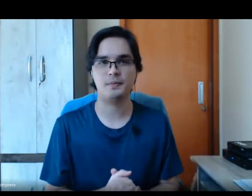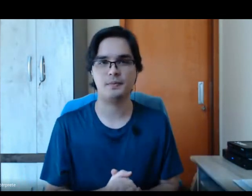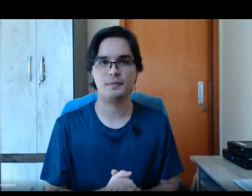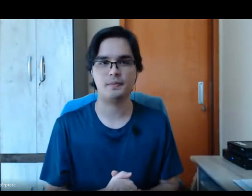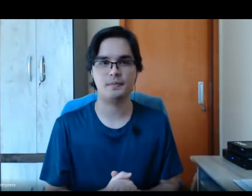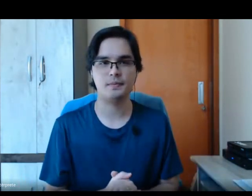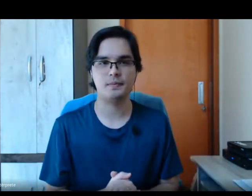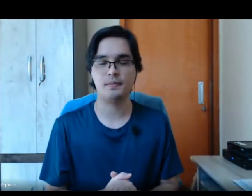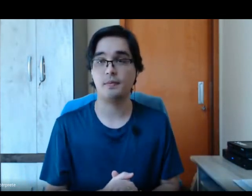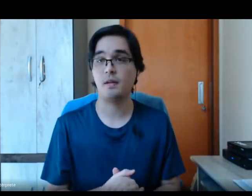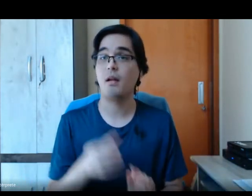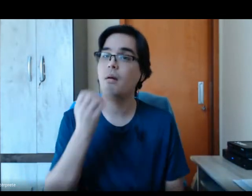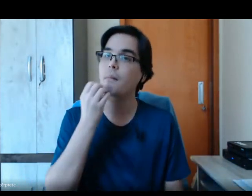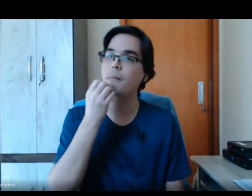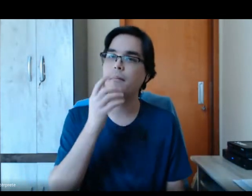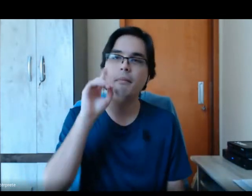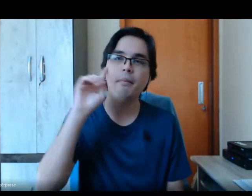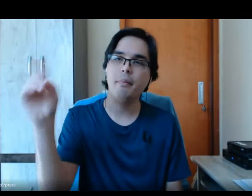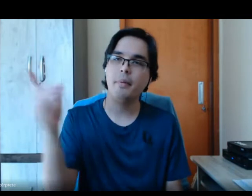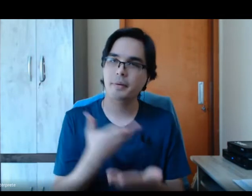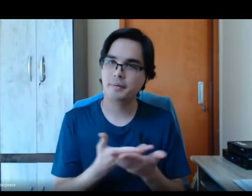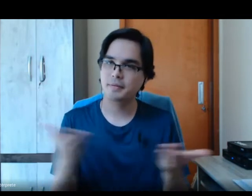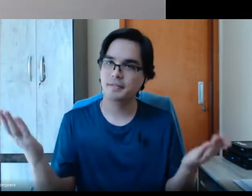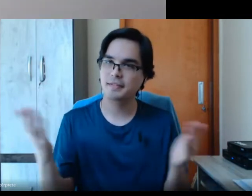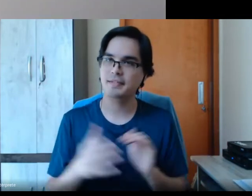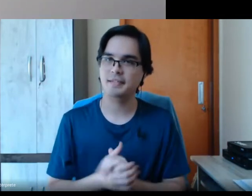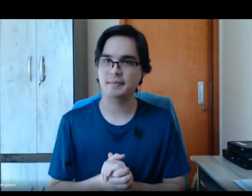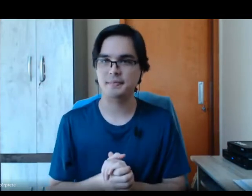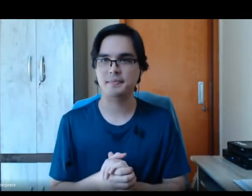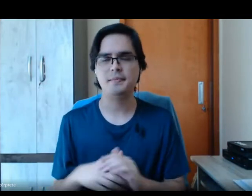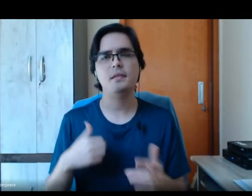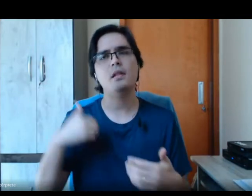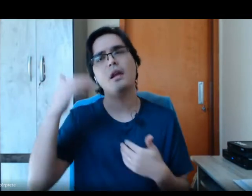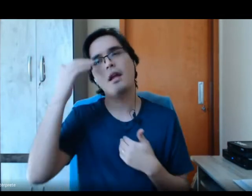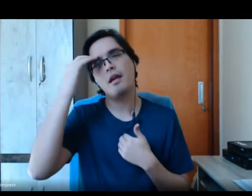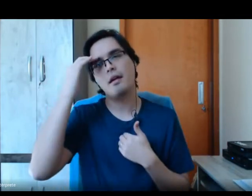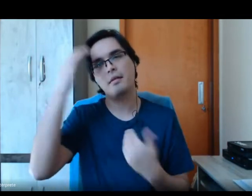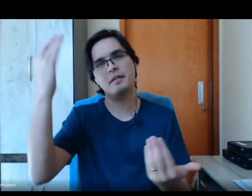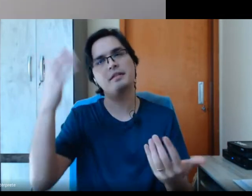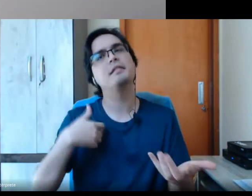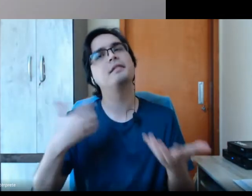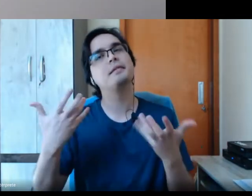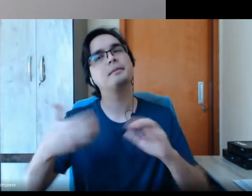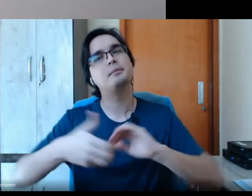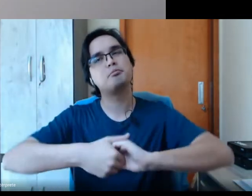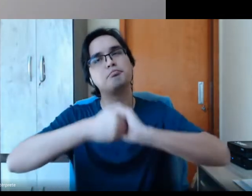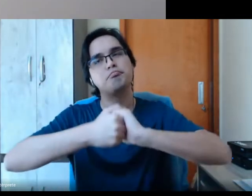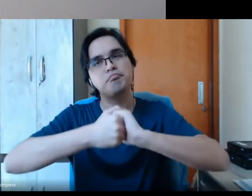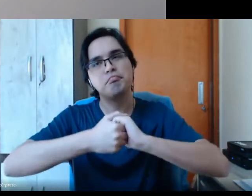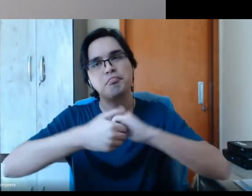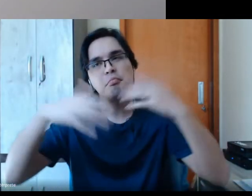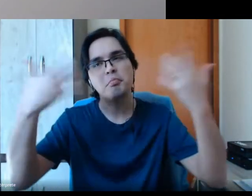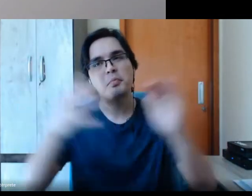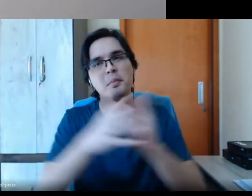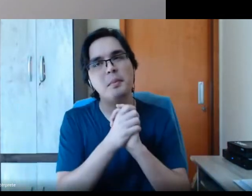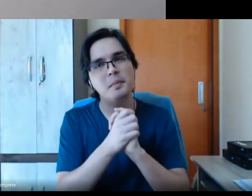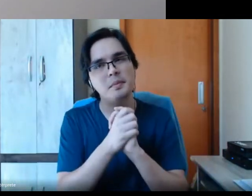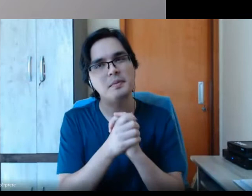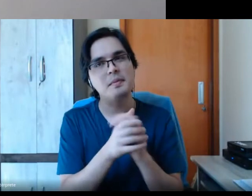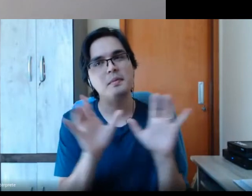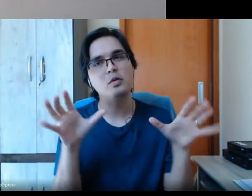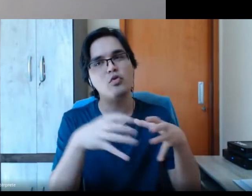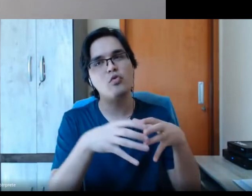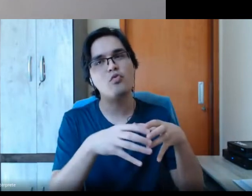dando interferência. Pessoal, quem tiver com o microfone aberto, puder fechar, para que a gente possa escutar o professor Reinaldo de uma forma